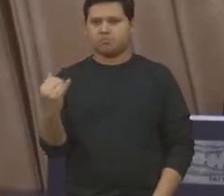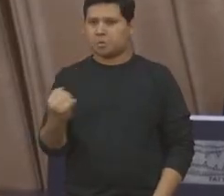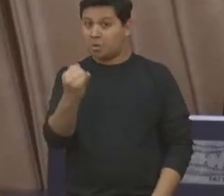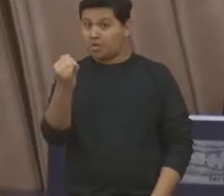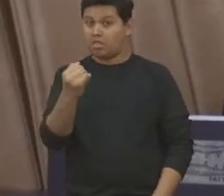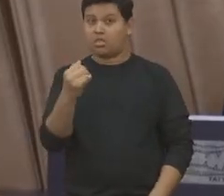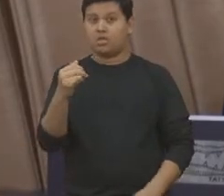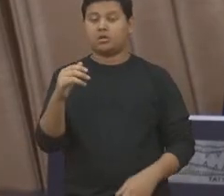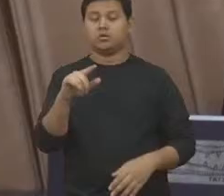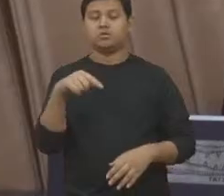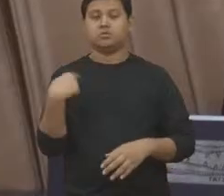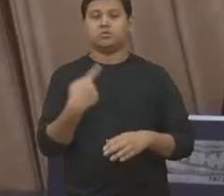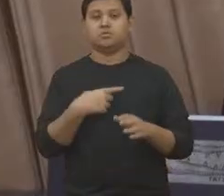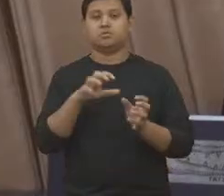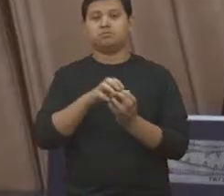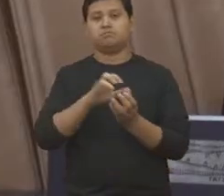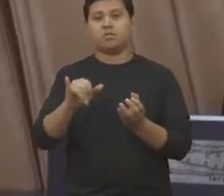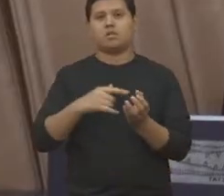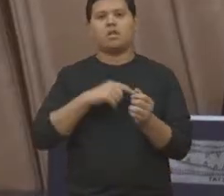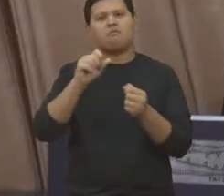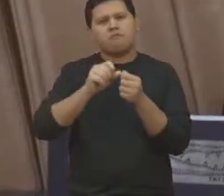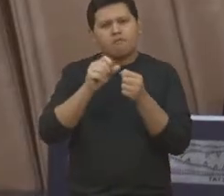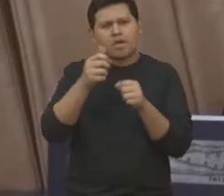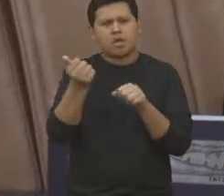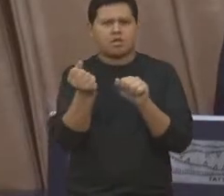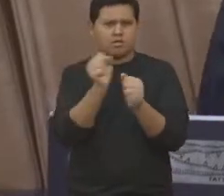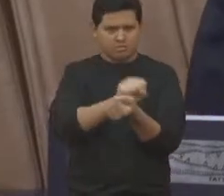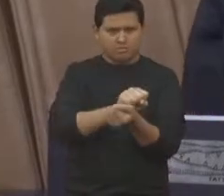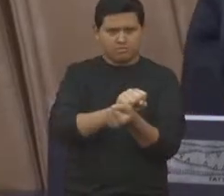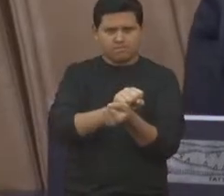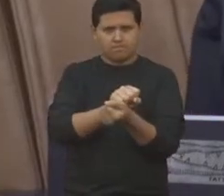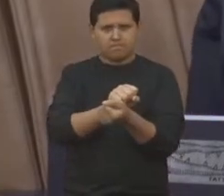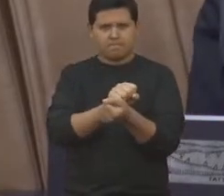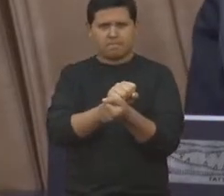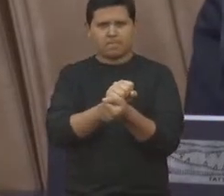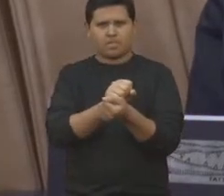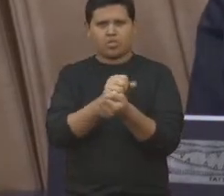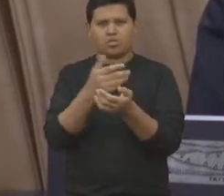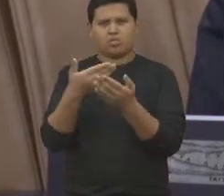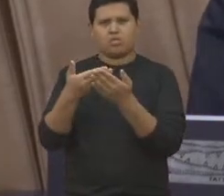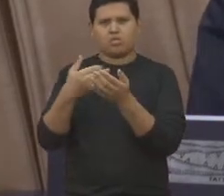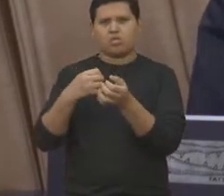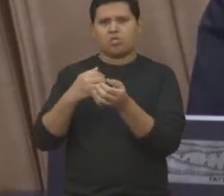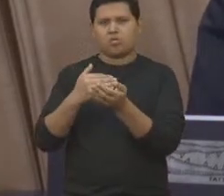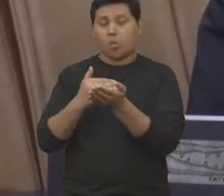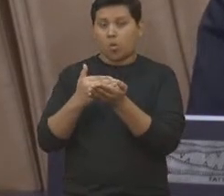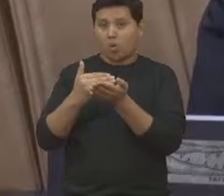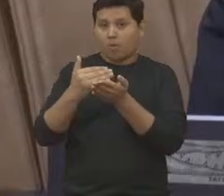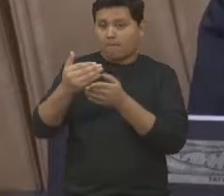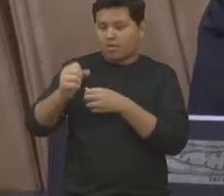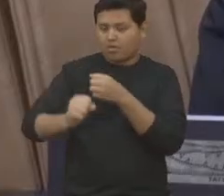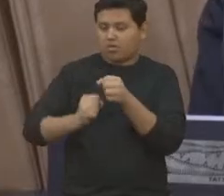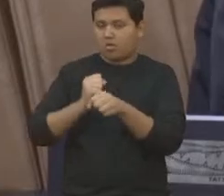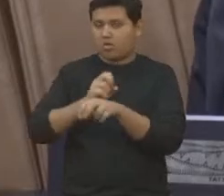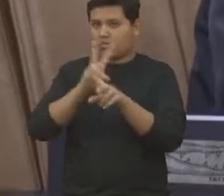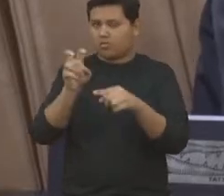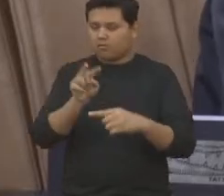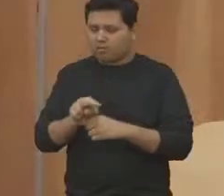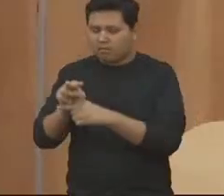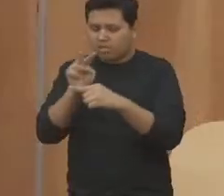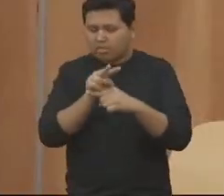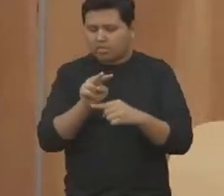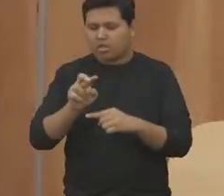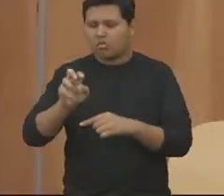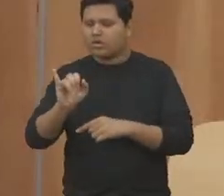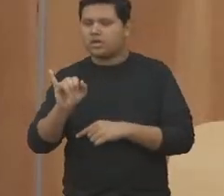do município. Foi feita alguma adequação desde o início do mandato para a forma de fiscalização do ISS? Sim,